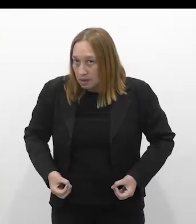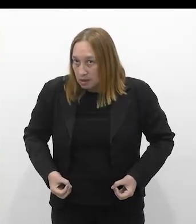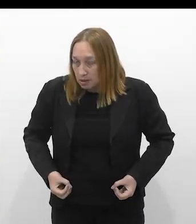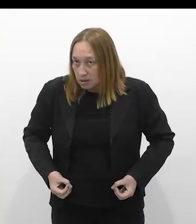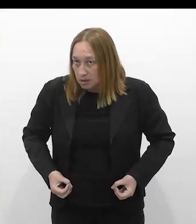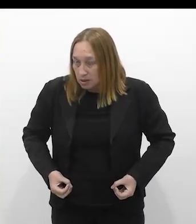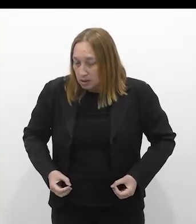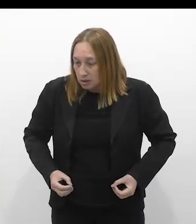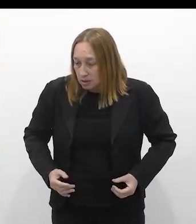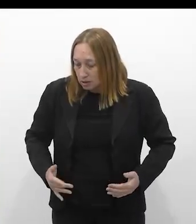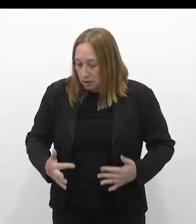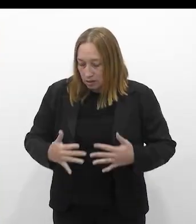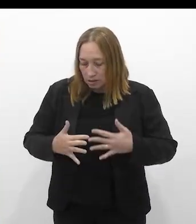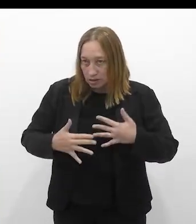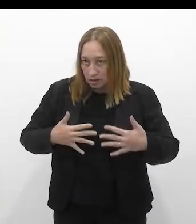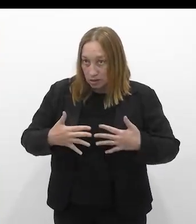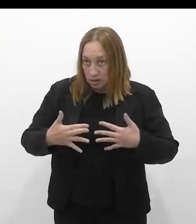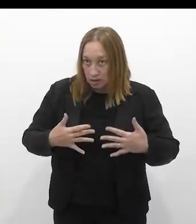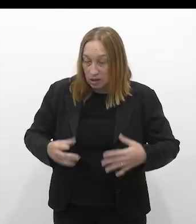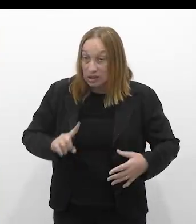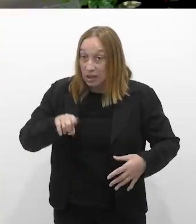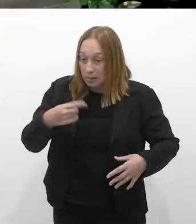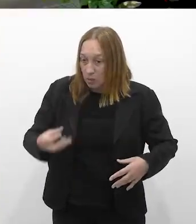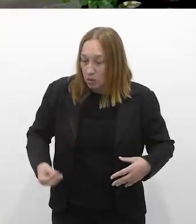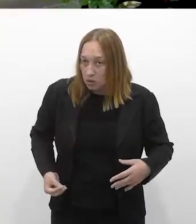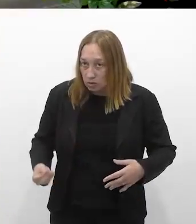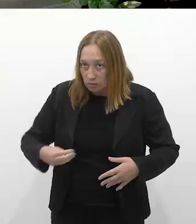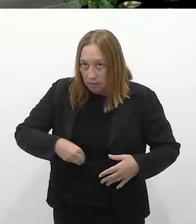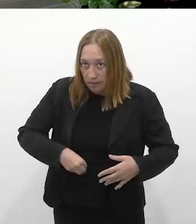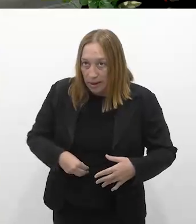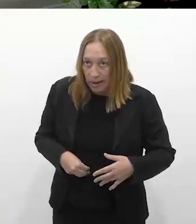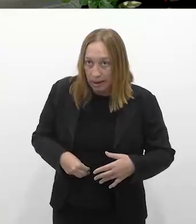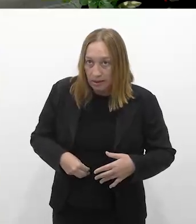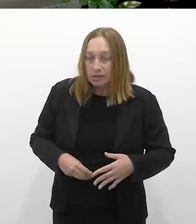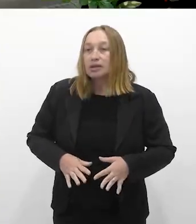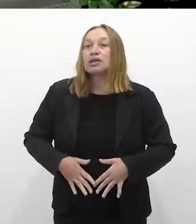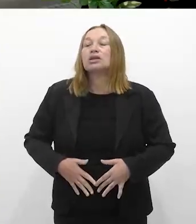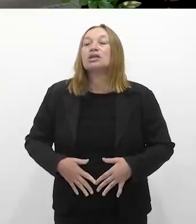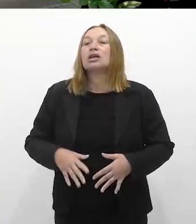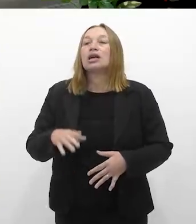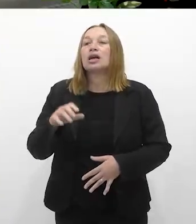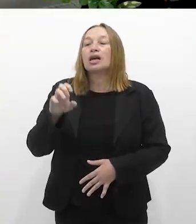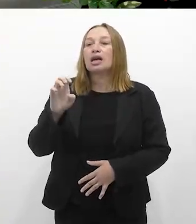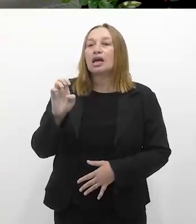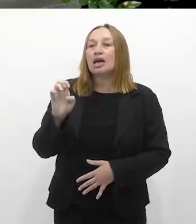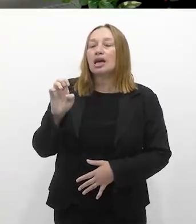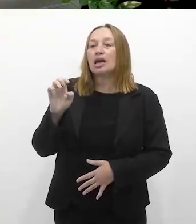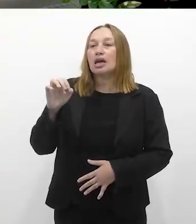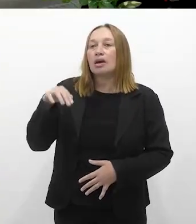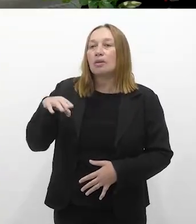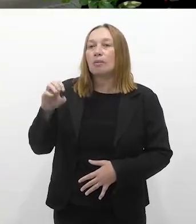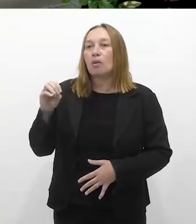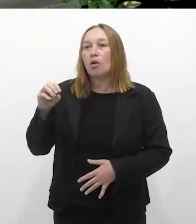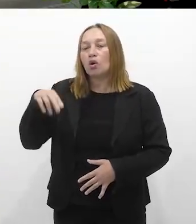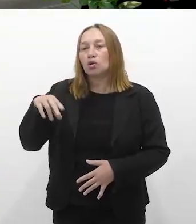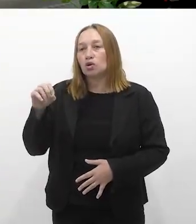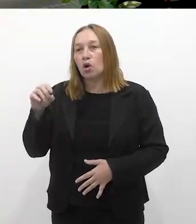que é predisposta tem alterações que são imunológicas, que são